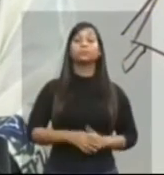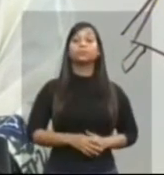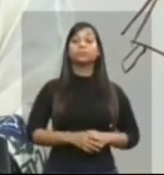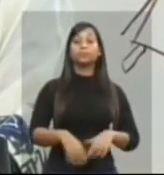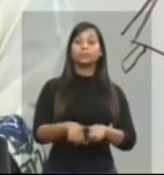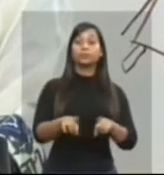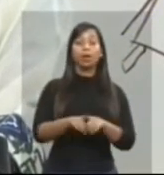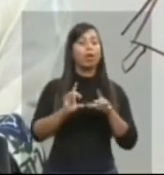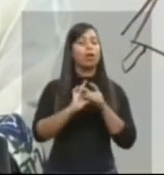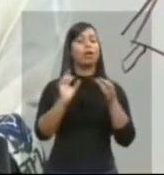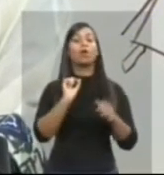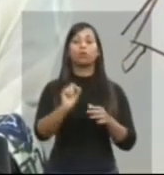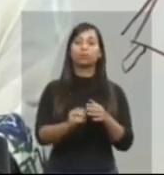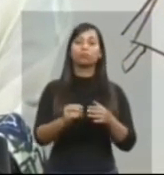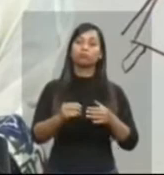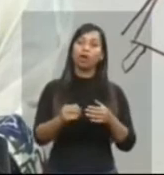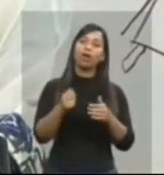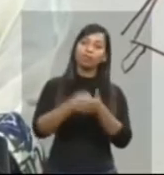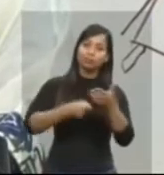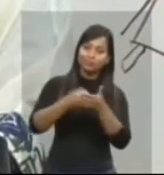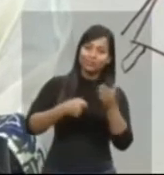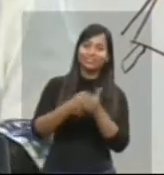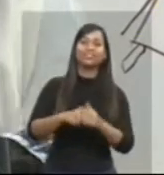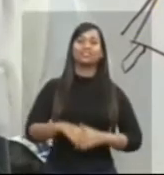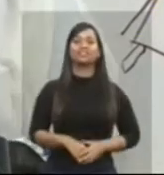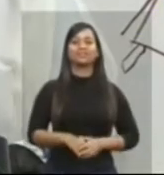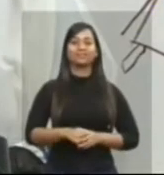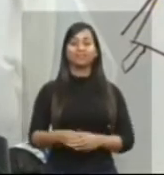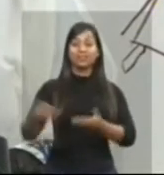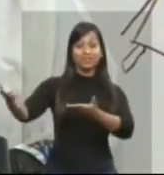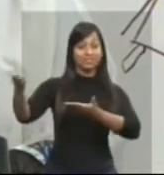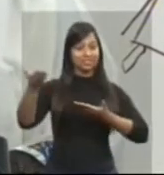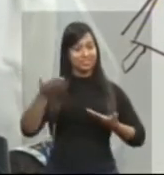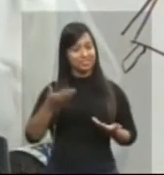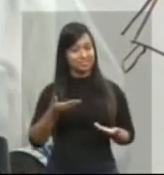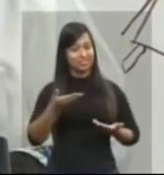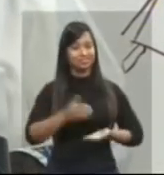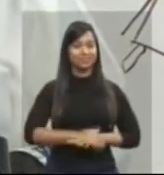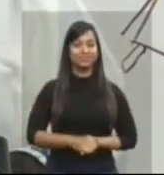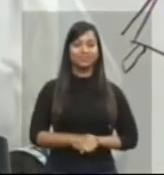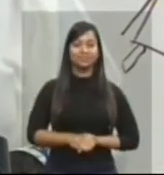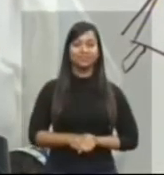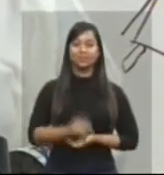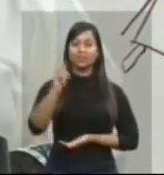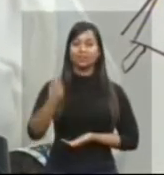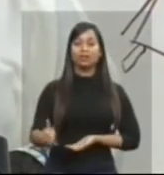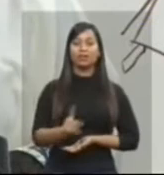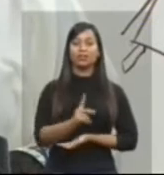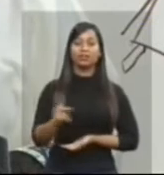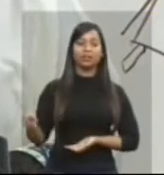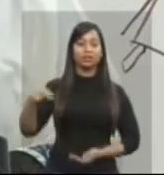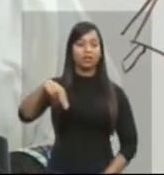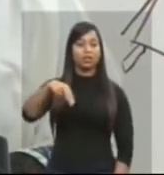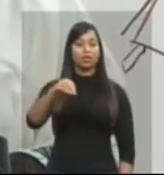disponibilidade e prontidão na missão. Vamos receber o presidente dessa celebração eucarística,